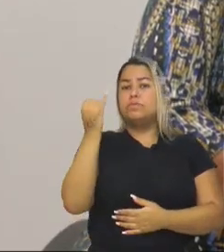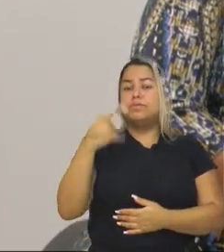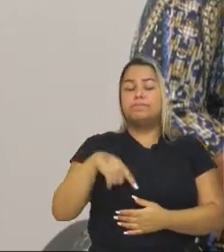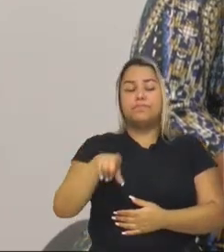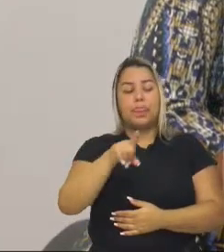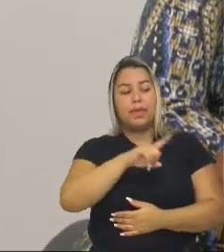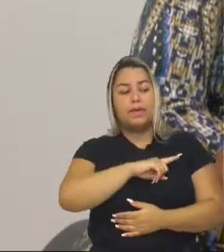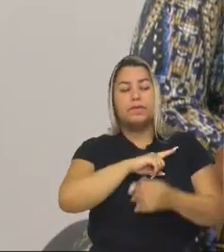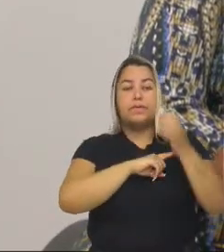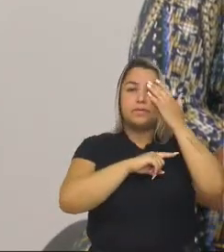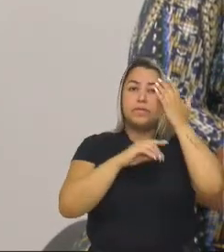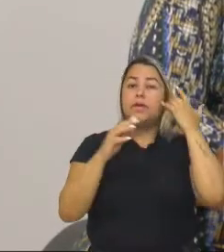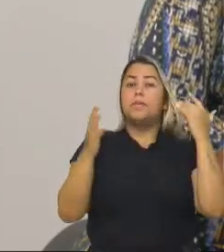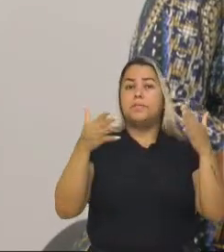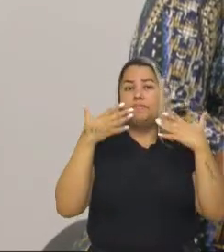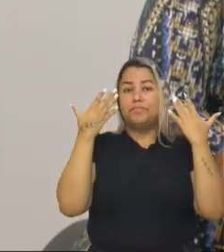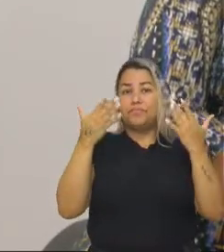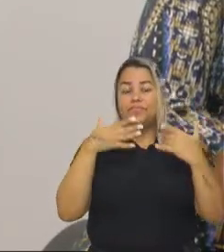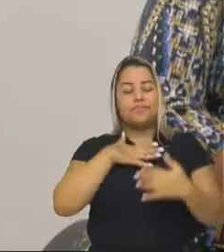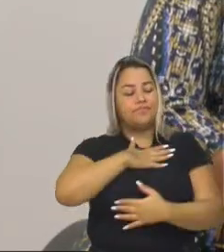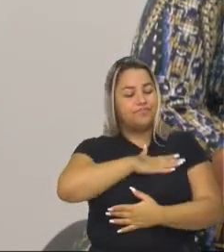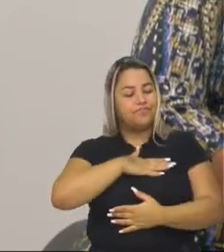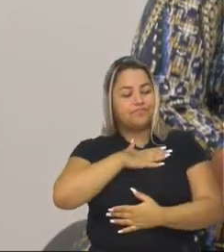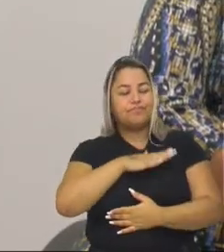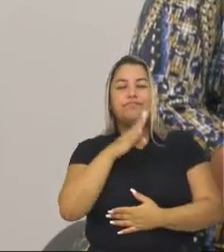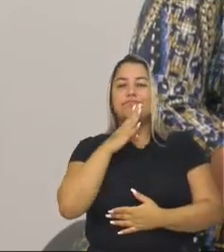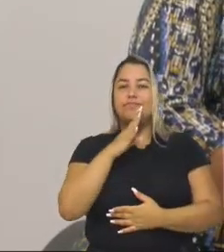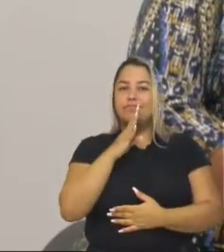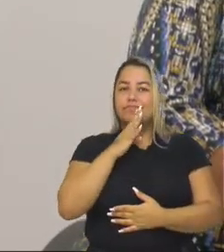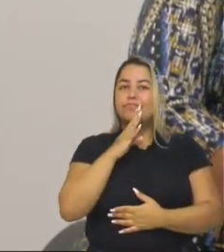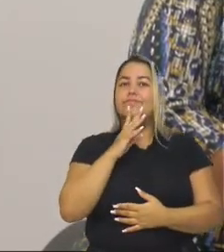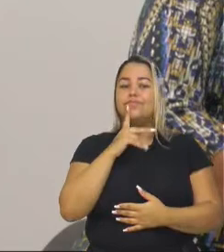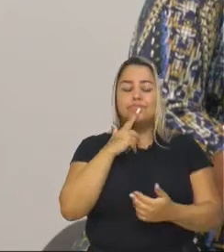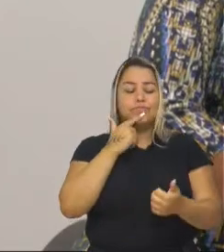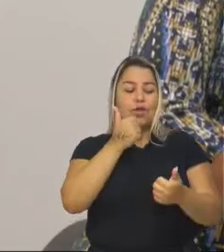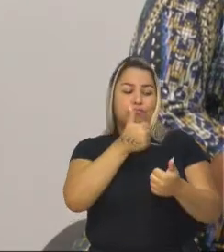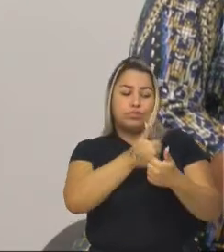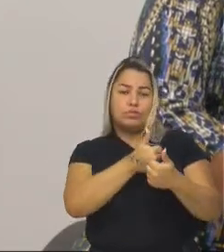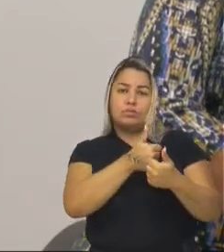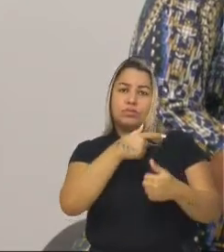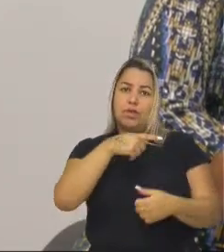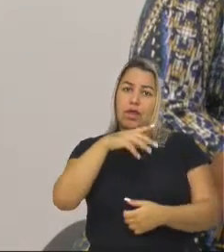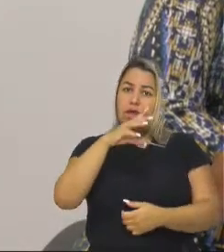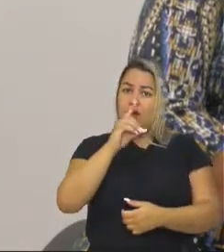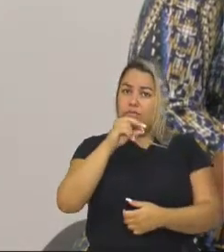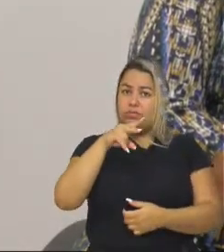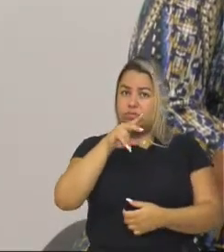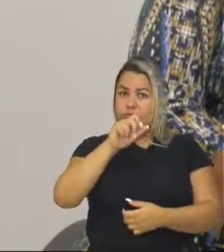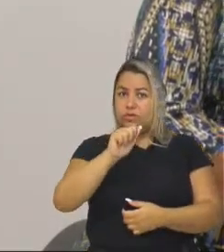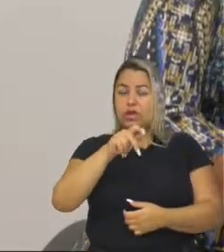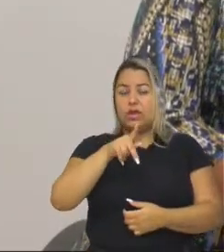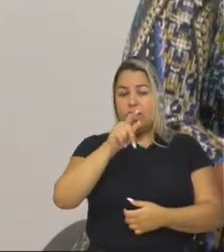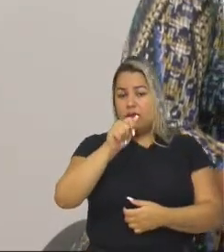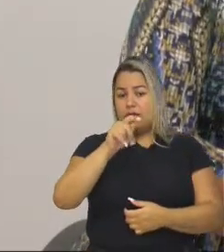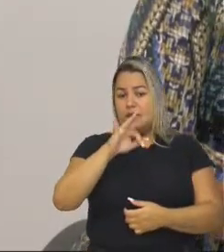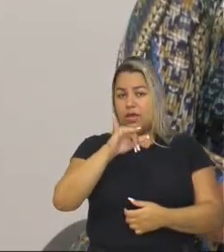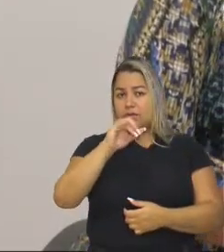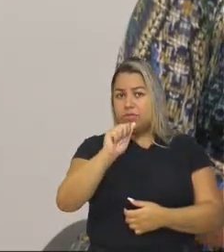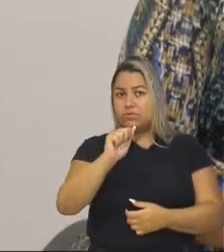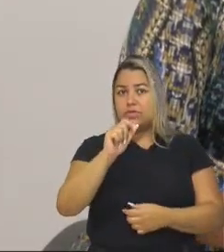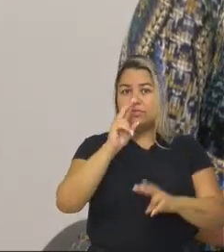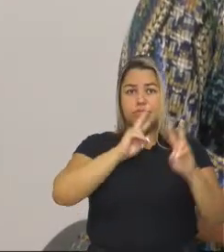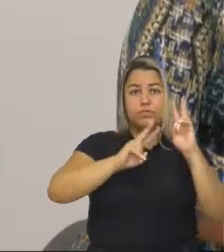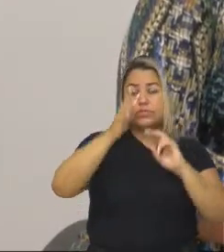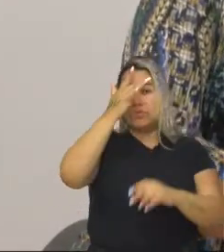nós e que, com muita alegria, eu tenho a honra de dizer que eu pude a conhecer pessoalmente e acompanhar pessoalmente a dona Kátia nesse momento. Assim, então, pessoas que nos